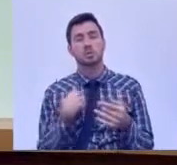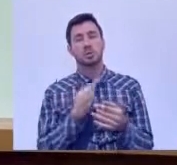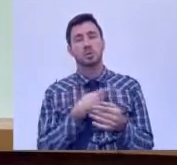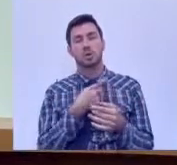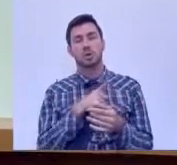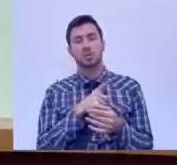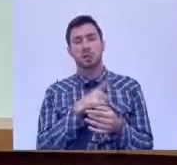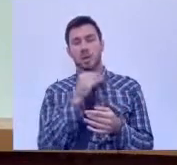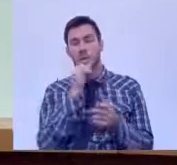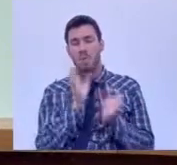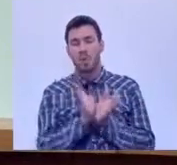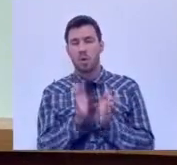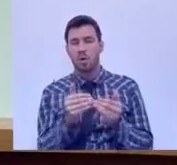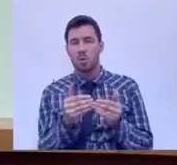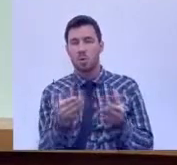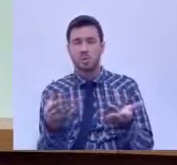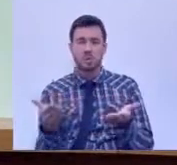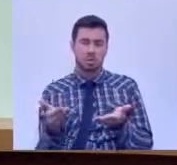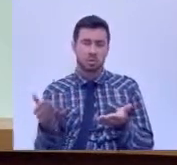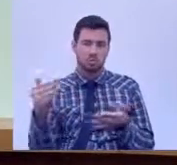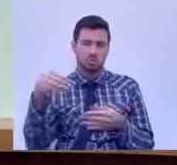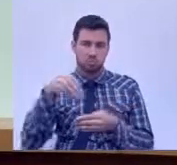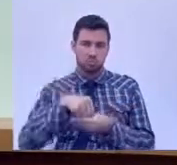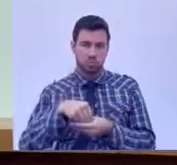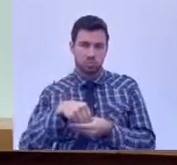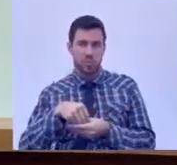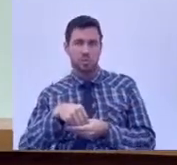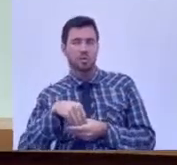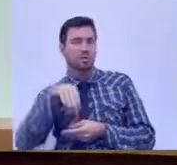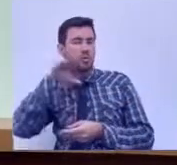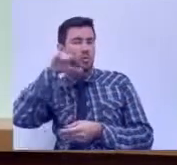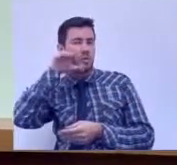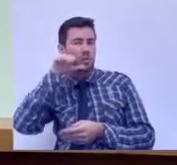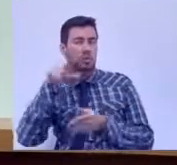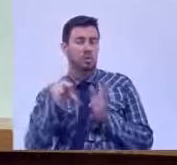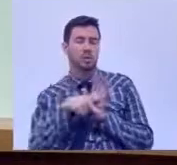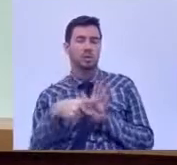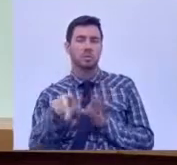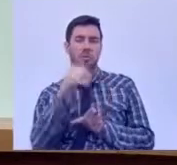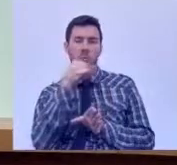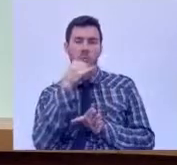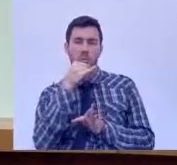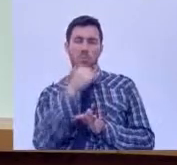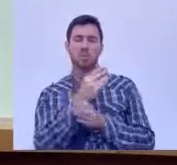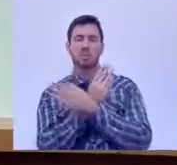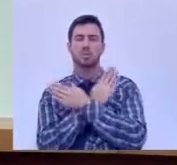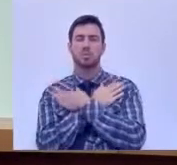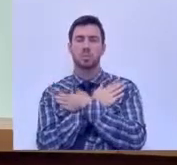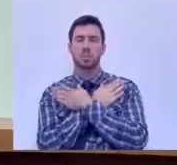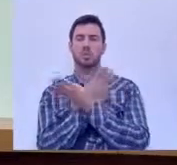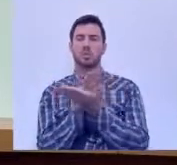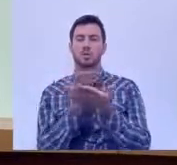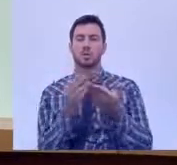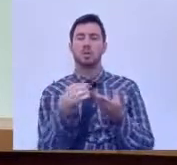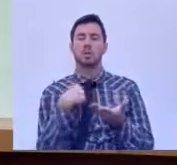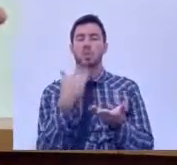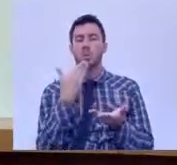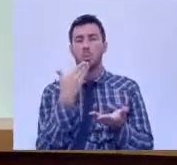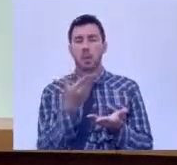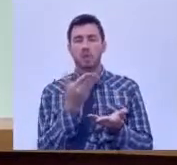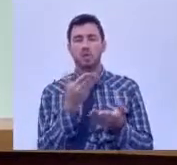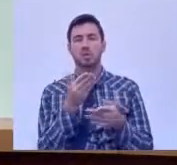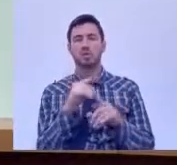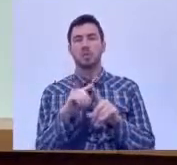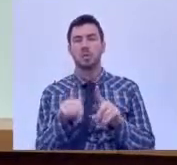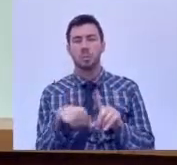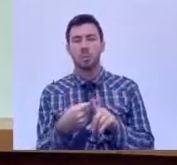recebemos a comissão aqui do funcionário dos cemitérios, coveiros administrativo, solicitando